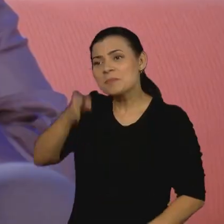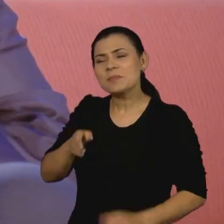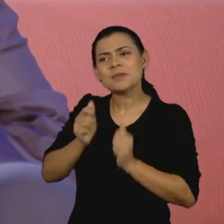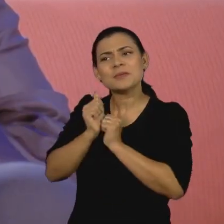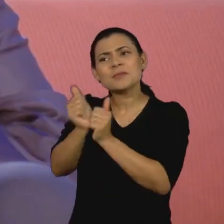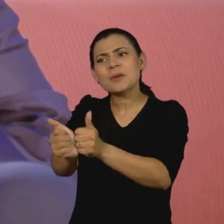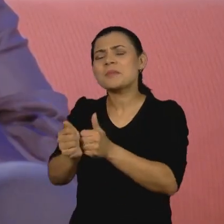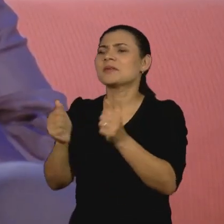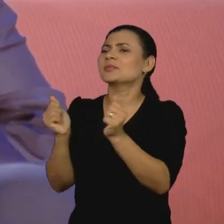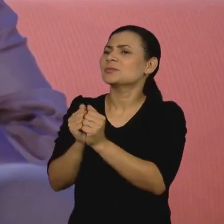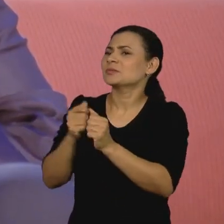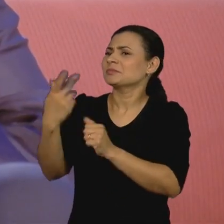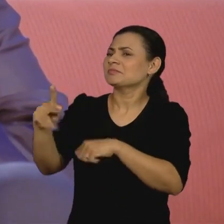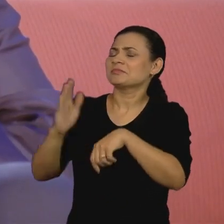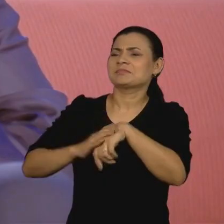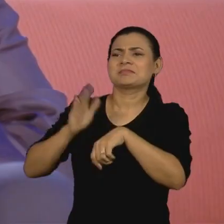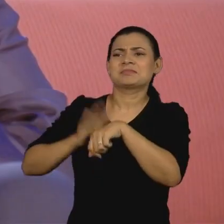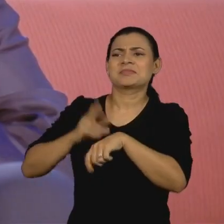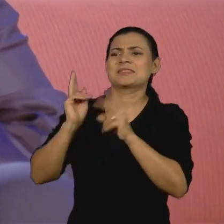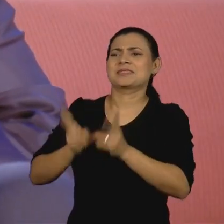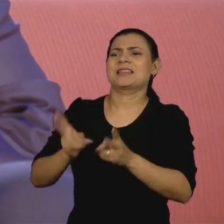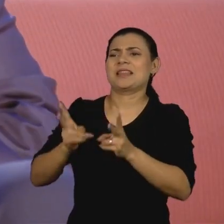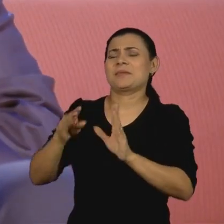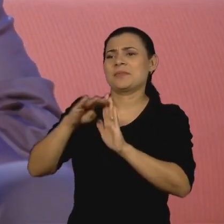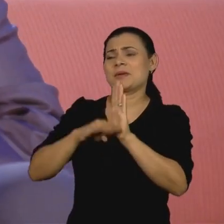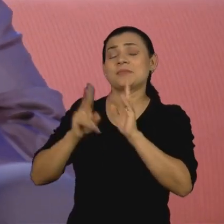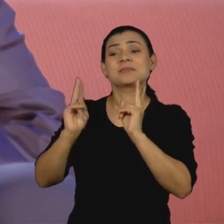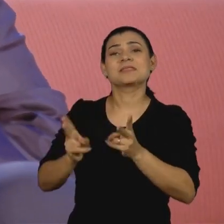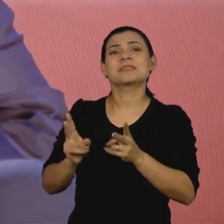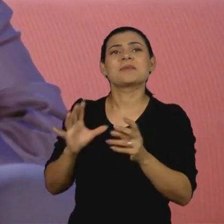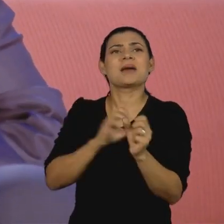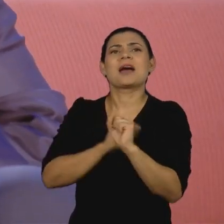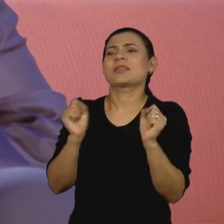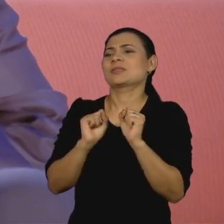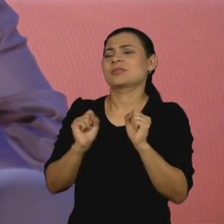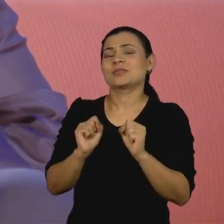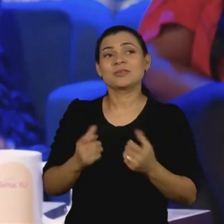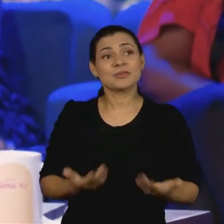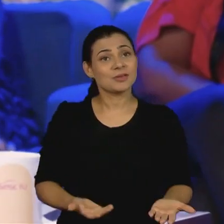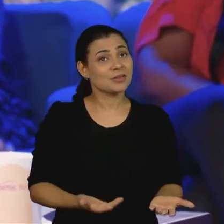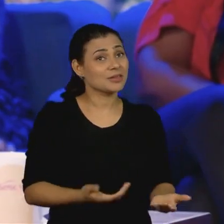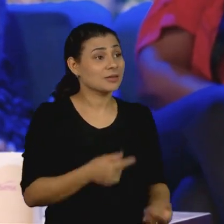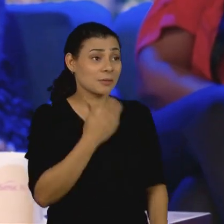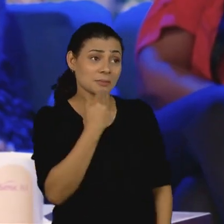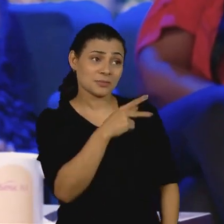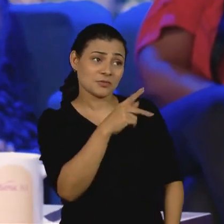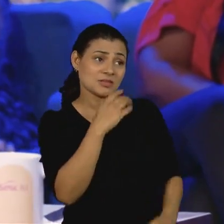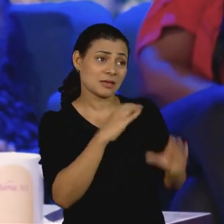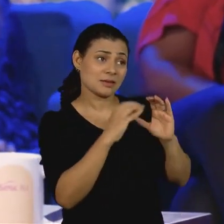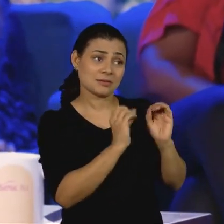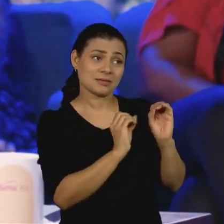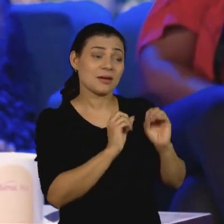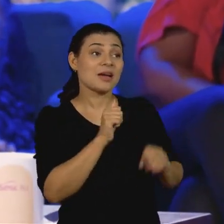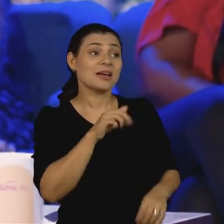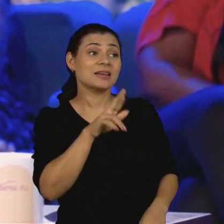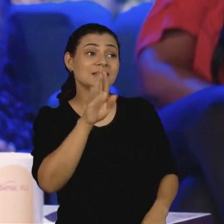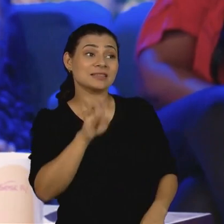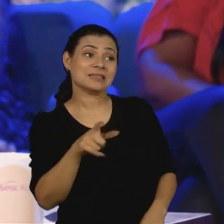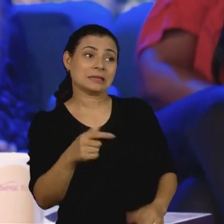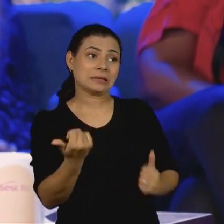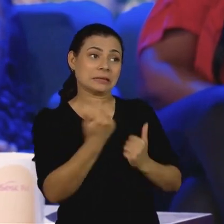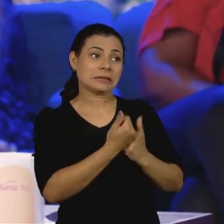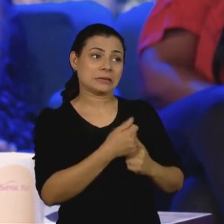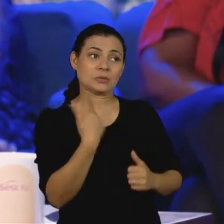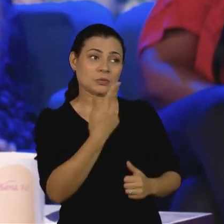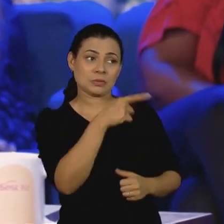acompanho também a tua trajetória, teus programas. Honra minha, Gabriel. E eu só não vou pedir para o senhor cantar para o André não perder o emprego dele